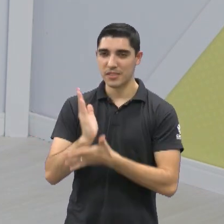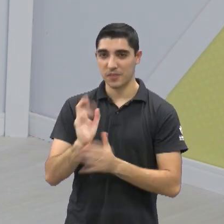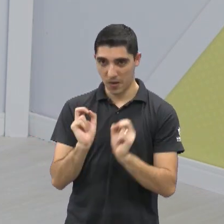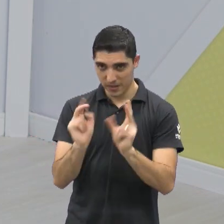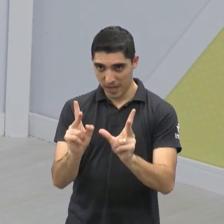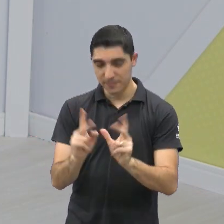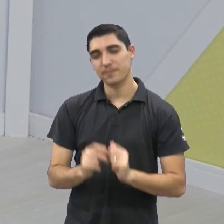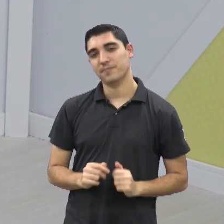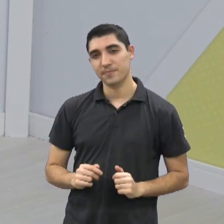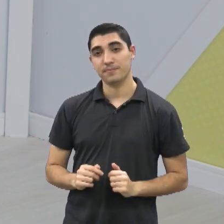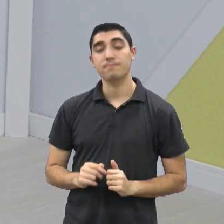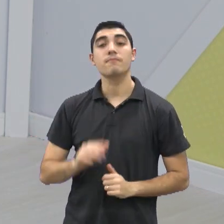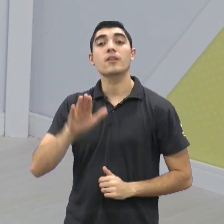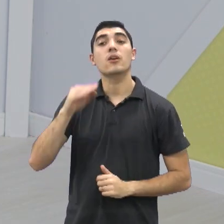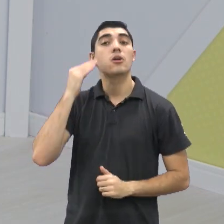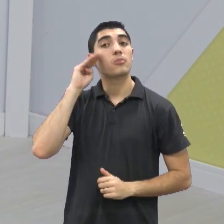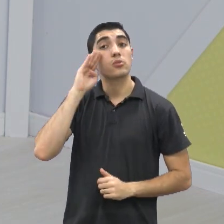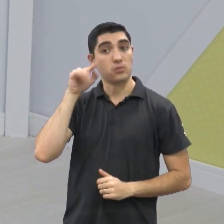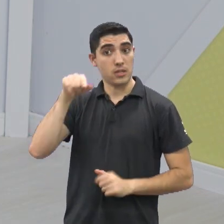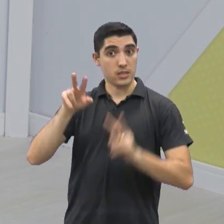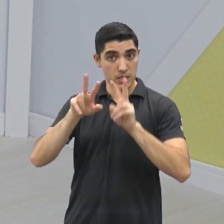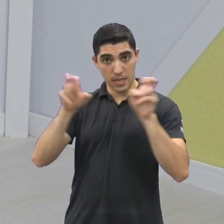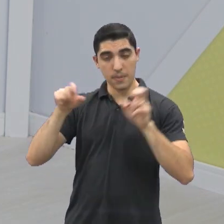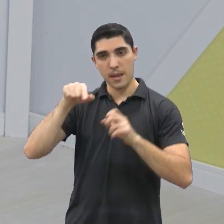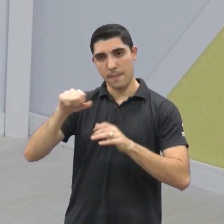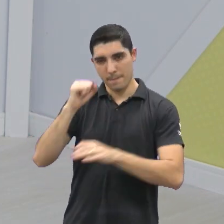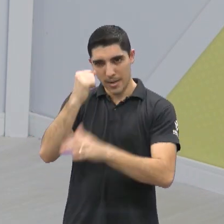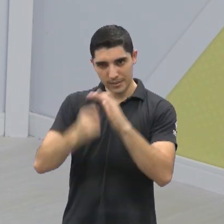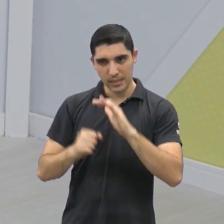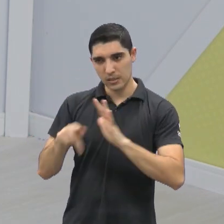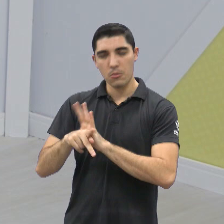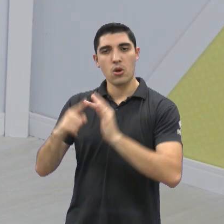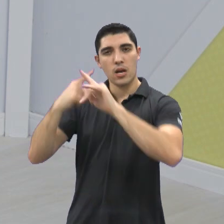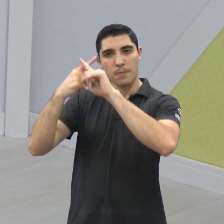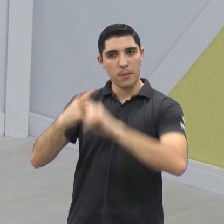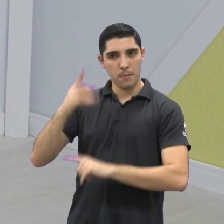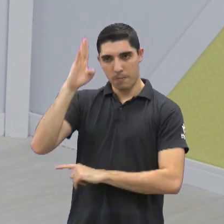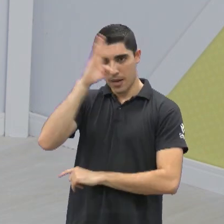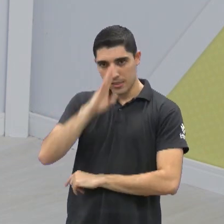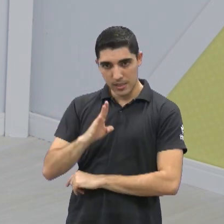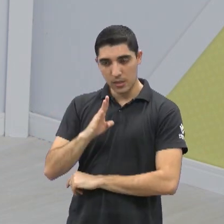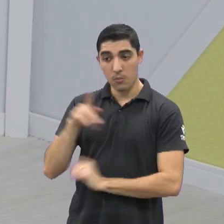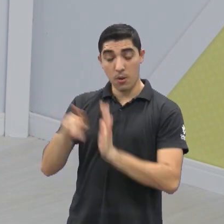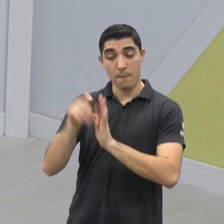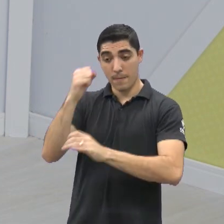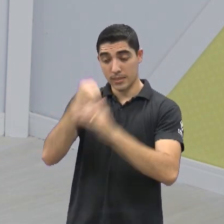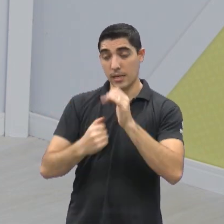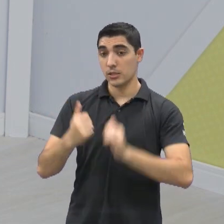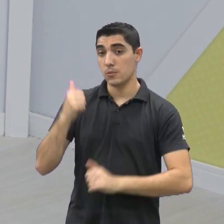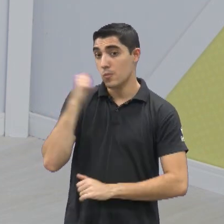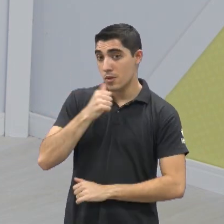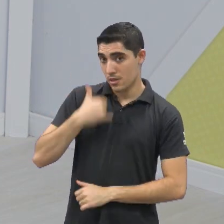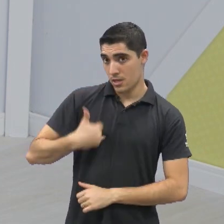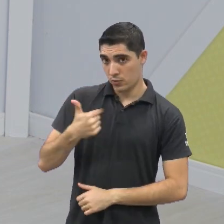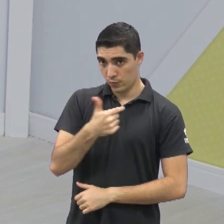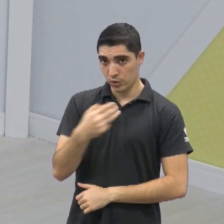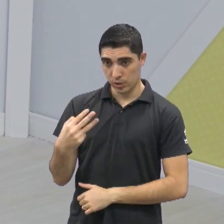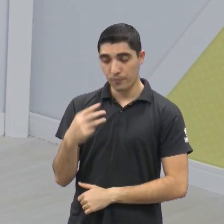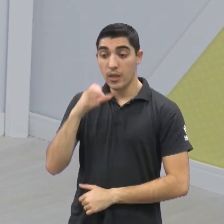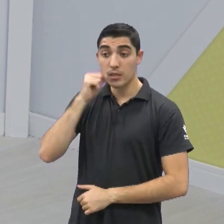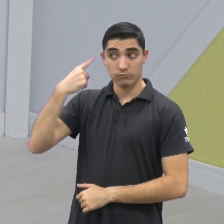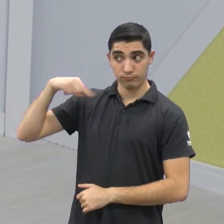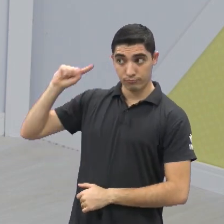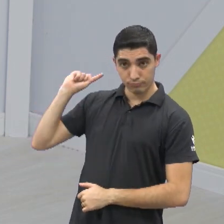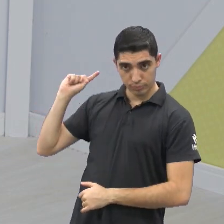certo? Brunão, ainda no assunto basquete, falando do Campeonato Brasileiro de Basquete Feminino Sub-23. Nesse final de semana foram definidas